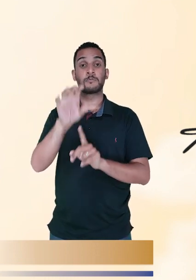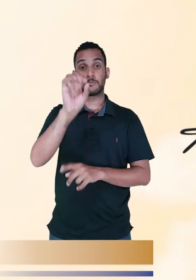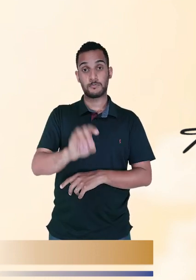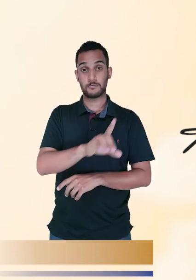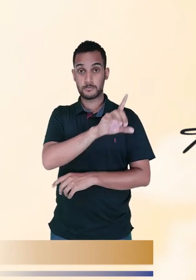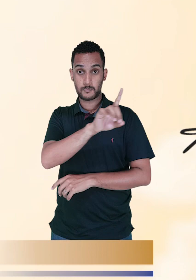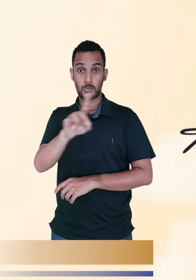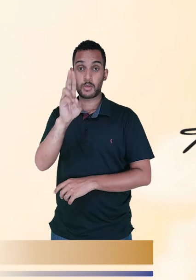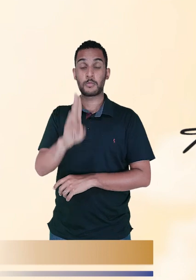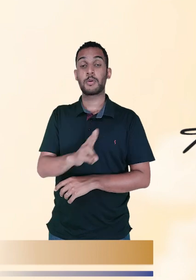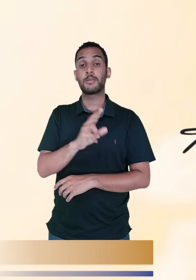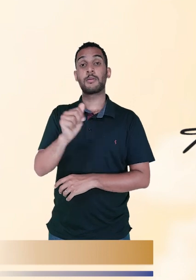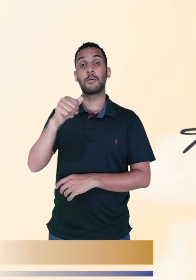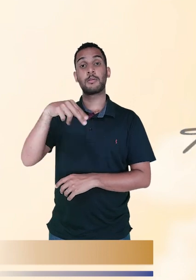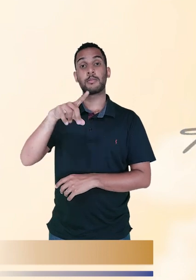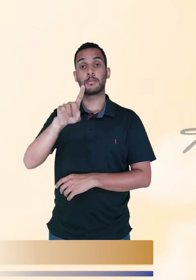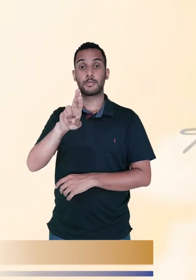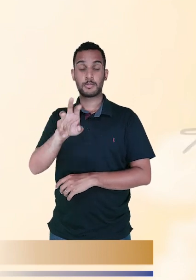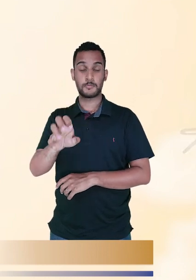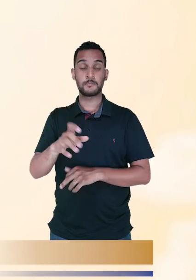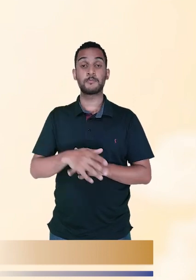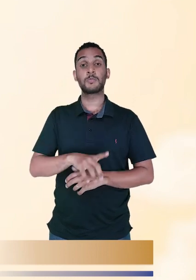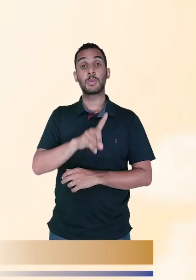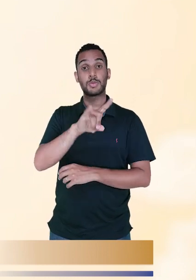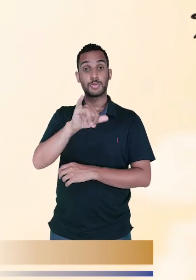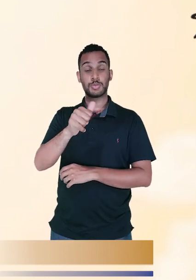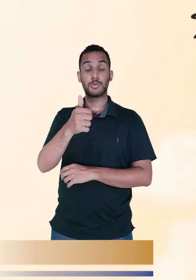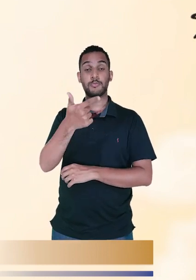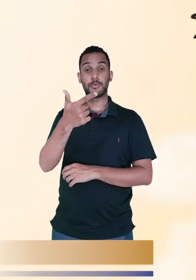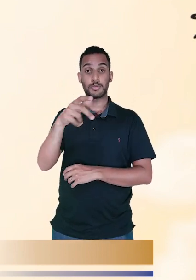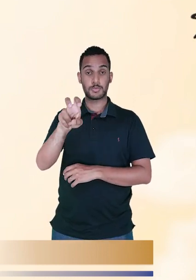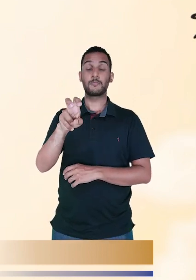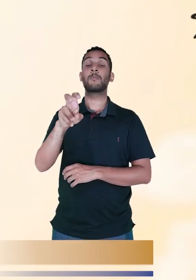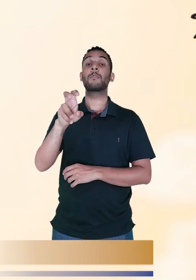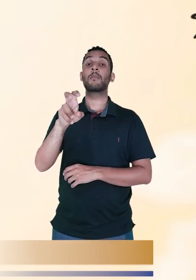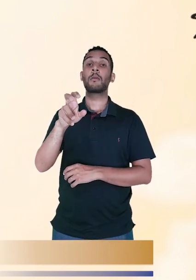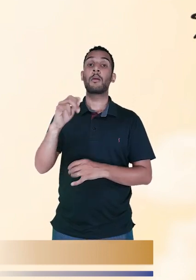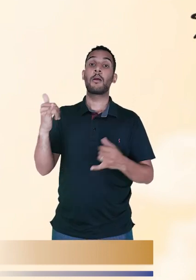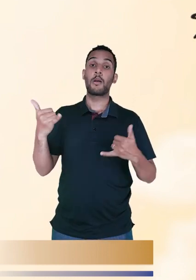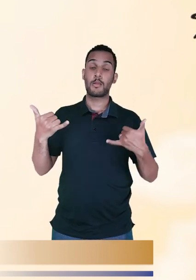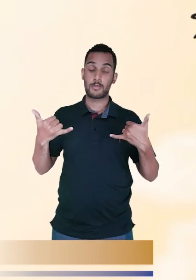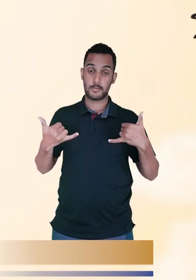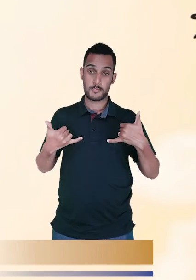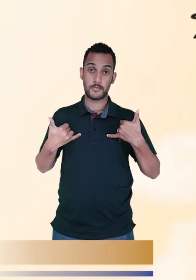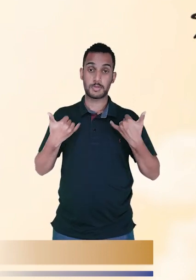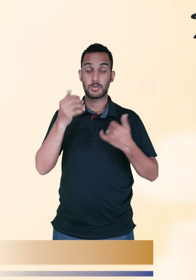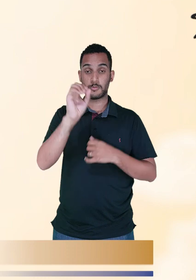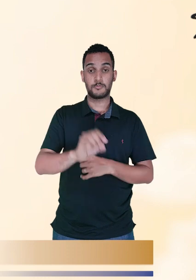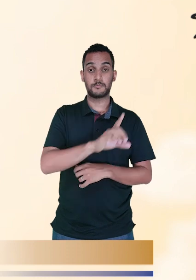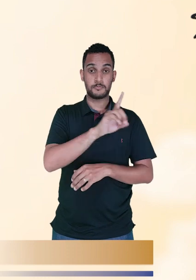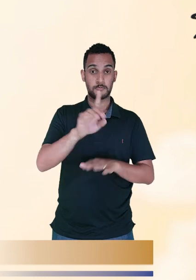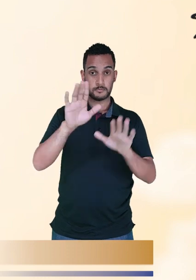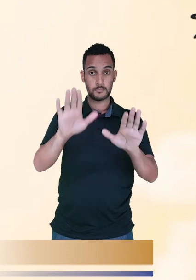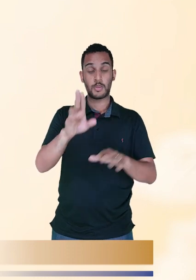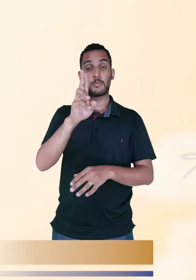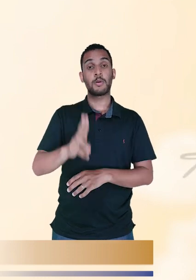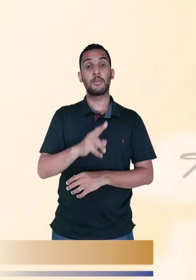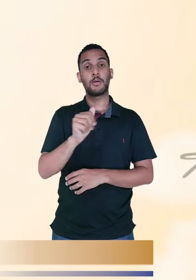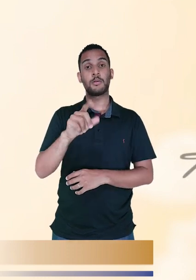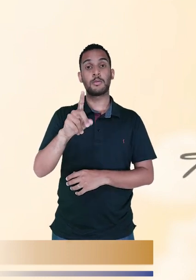de ordenação do padre André Luiz Gomes. No dia 25, completa mais um ano de ordenação sacerdotal os